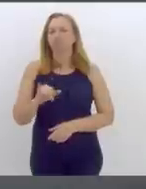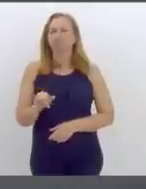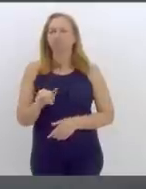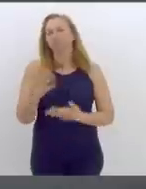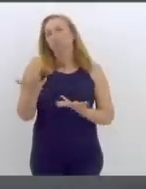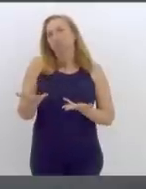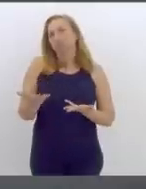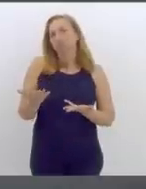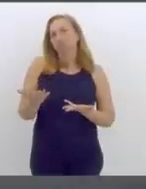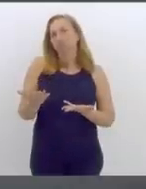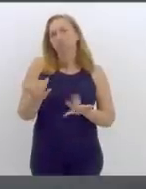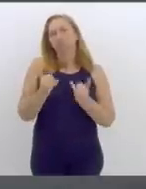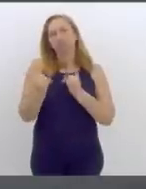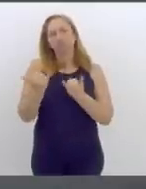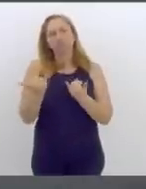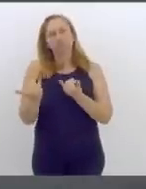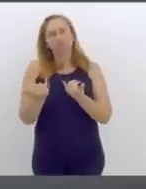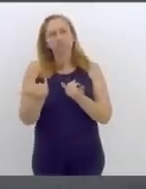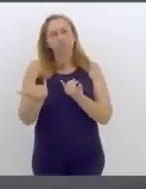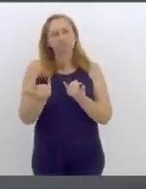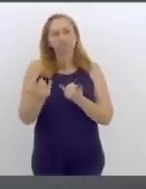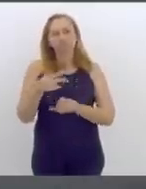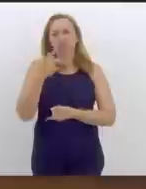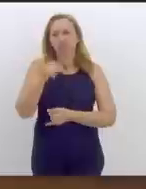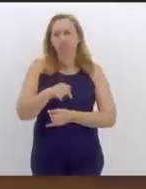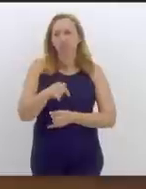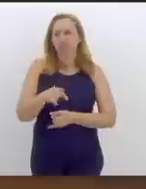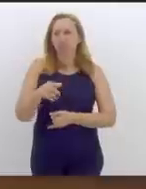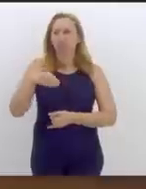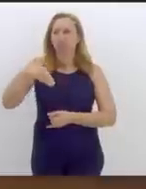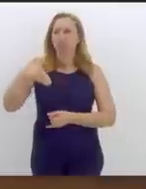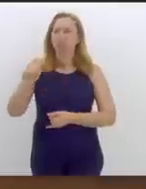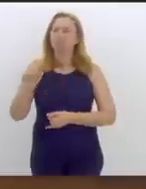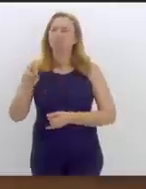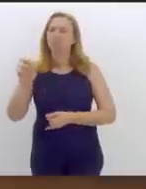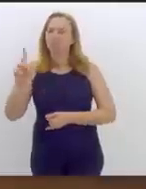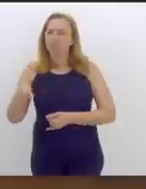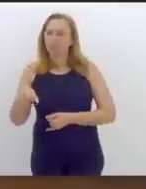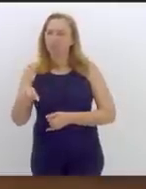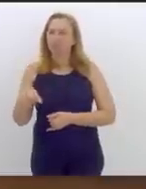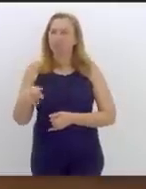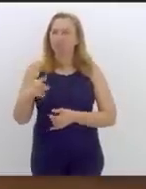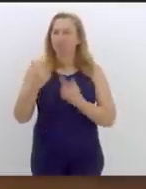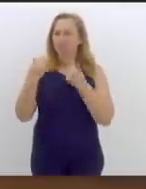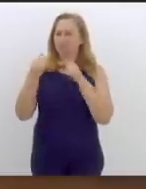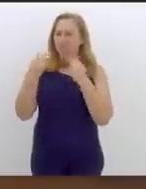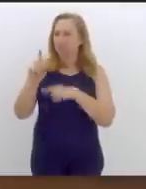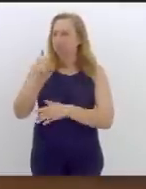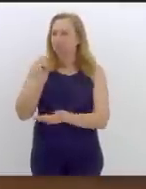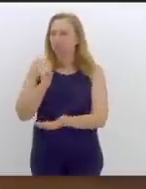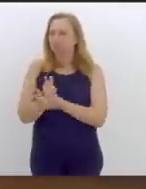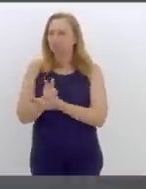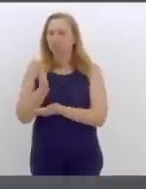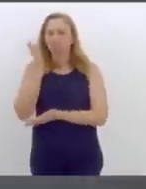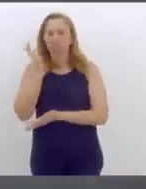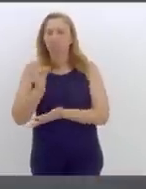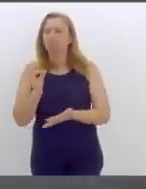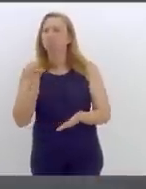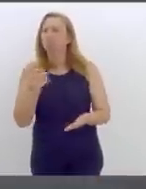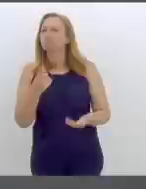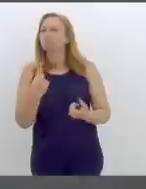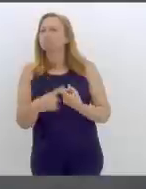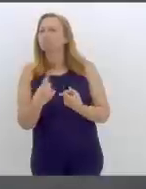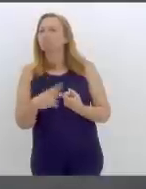é a informação que eu tenho para passar aqui mas Maricá estão reclamando dizendo que não tá sendo pago aí eu não sei o porquê então